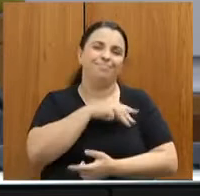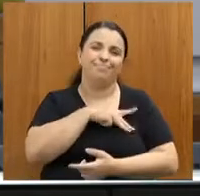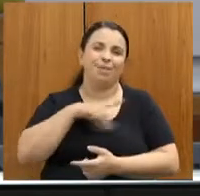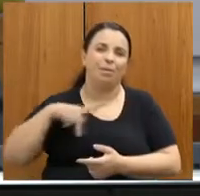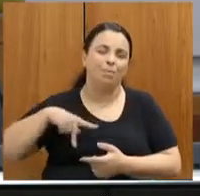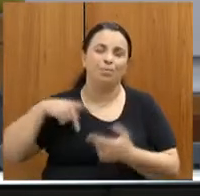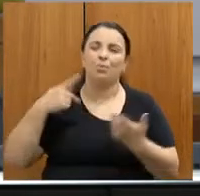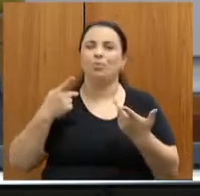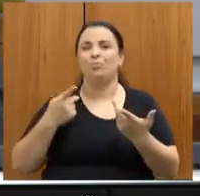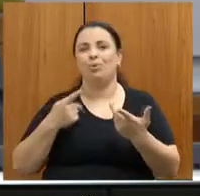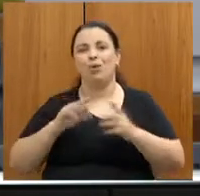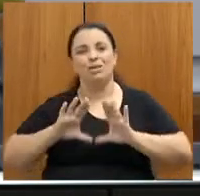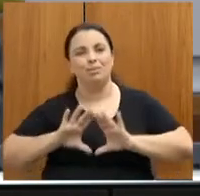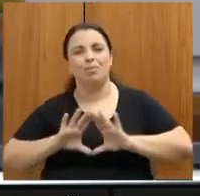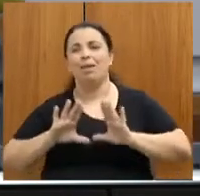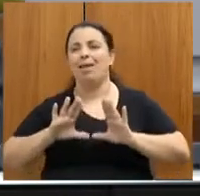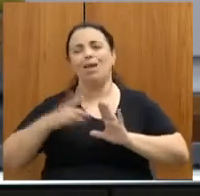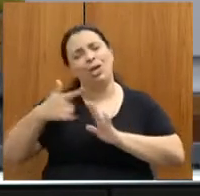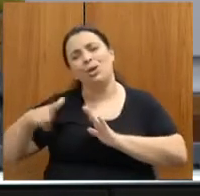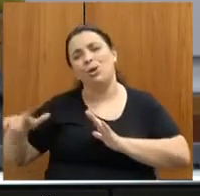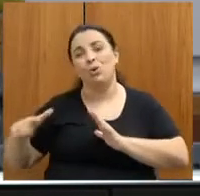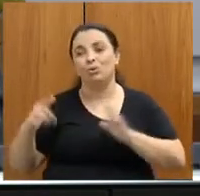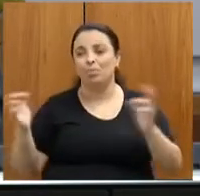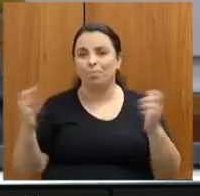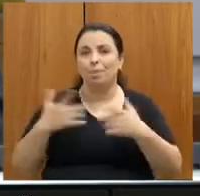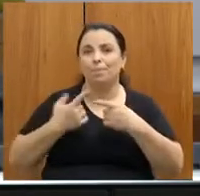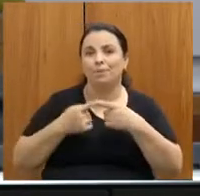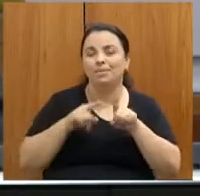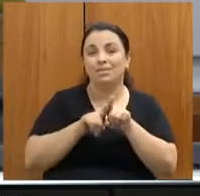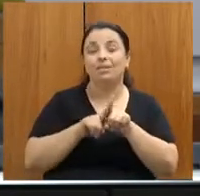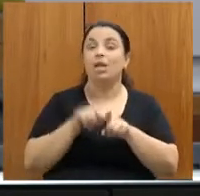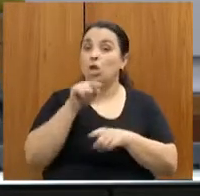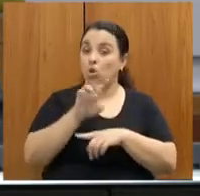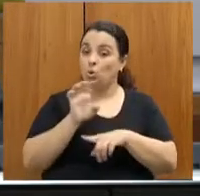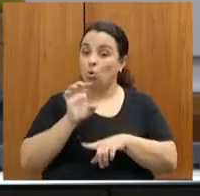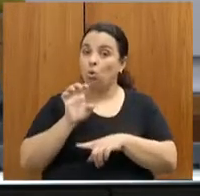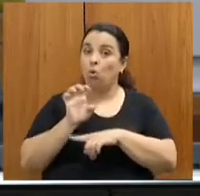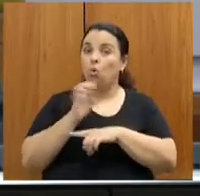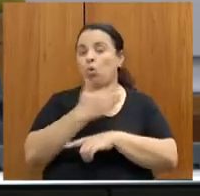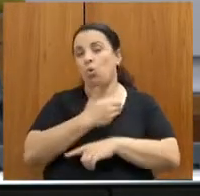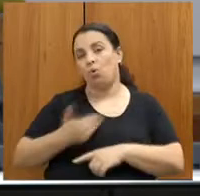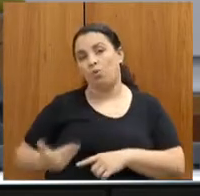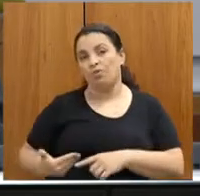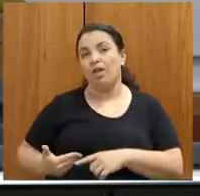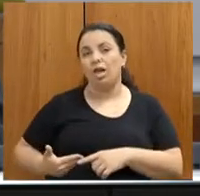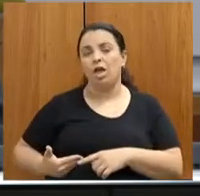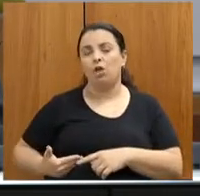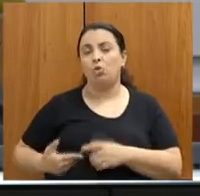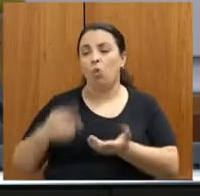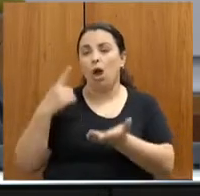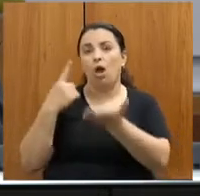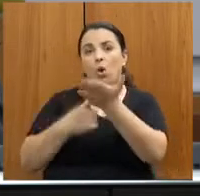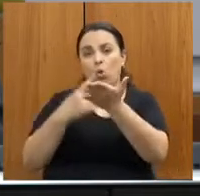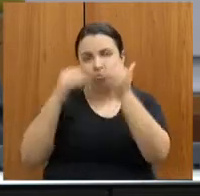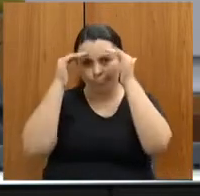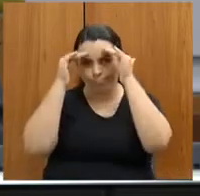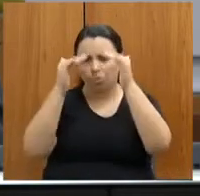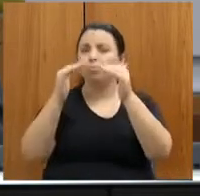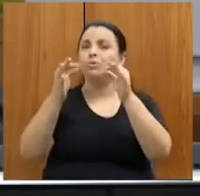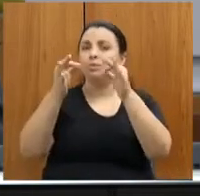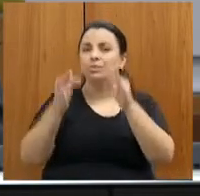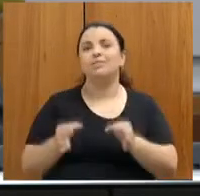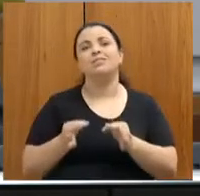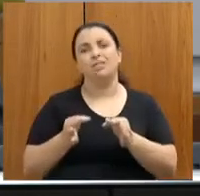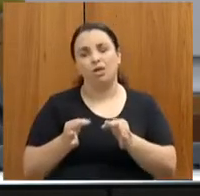tão sem dúvida alguma o governo cumpriu efetivamente esse acordo e a sua respiração junto